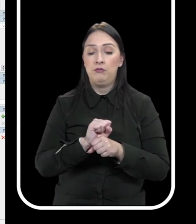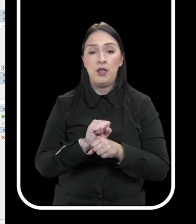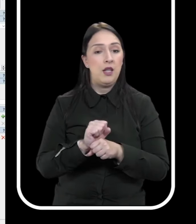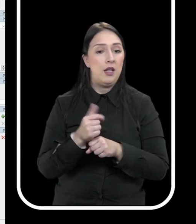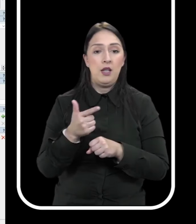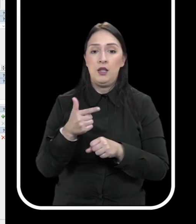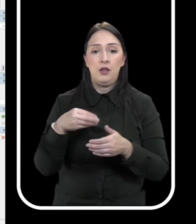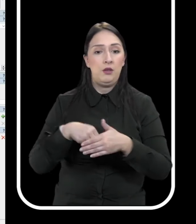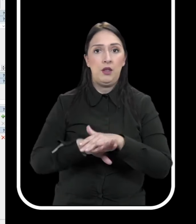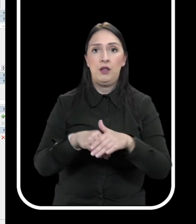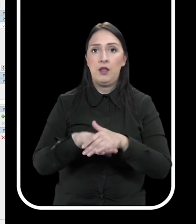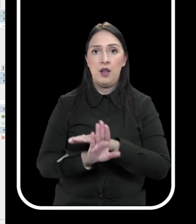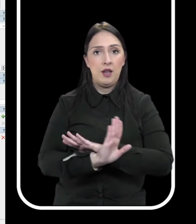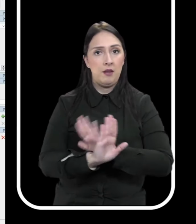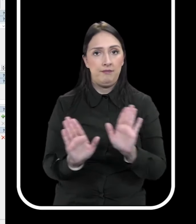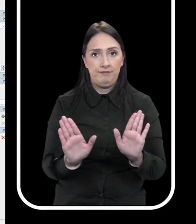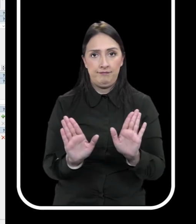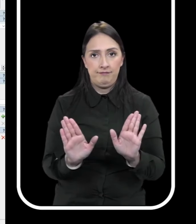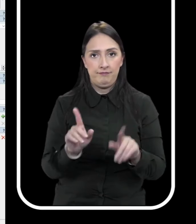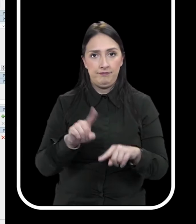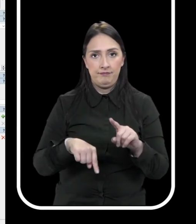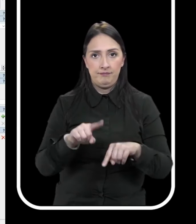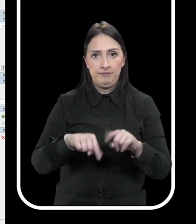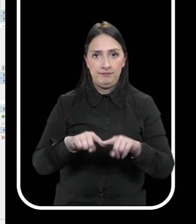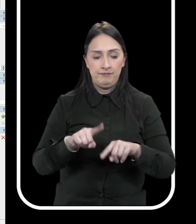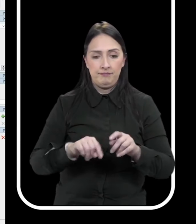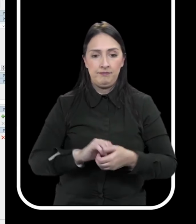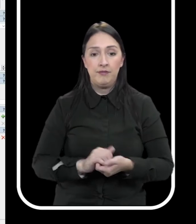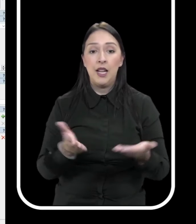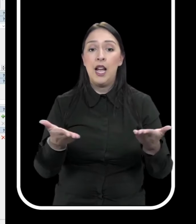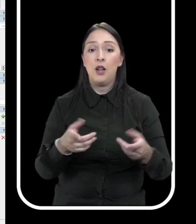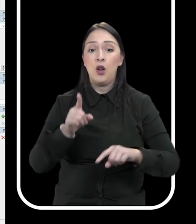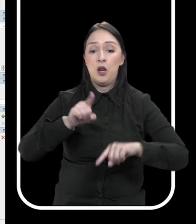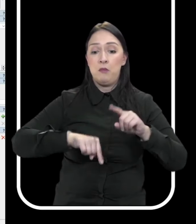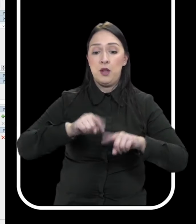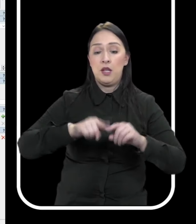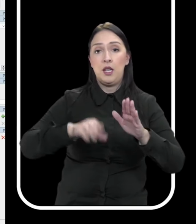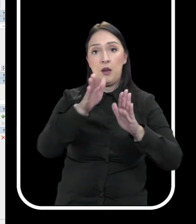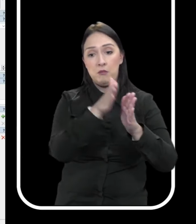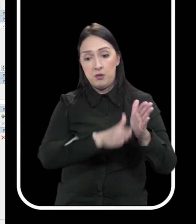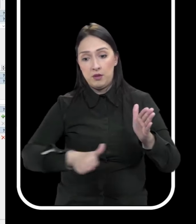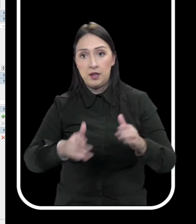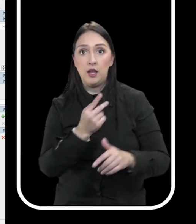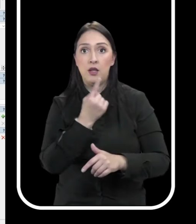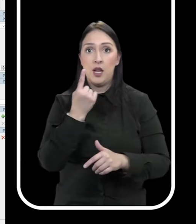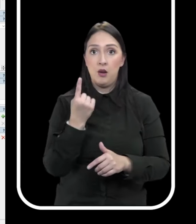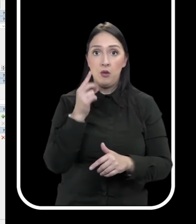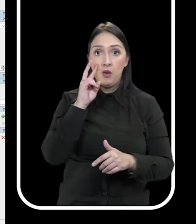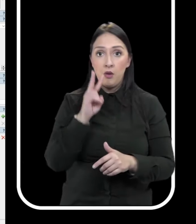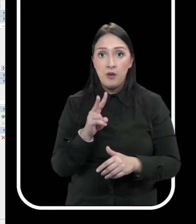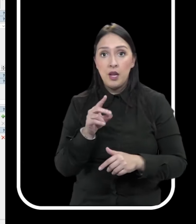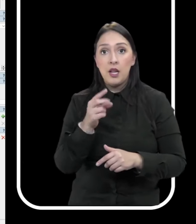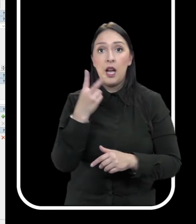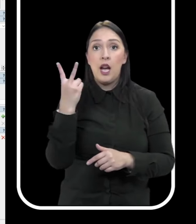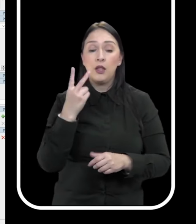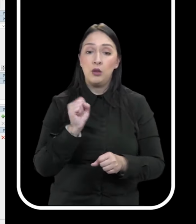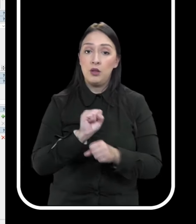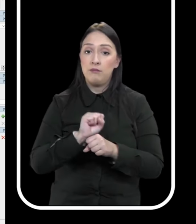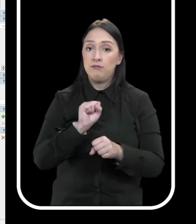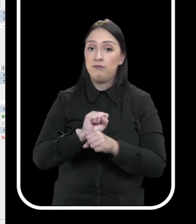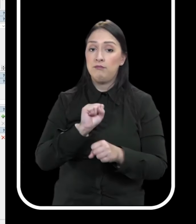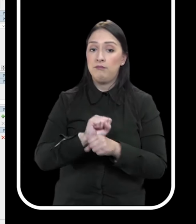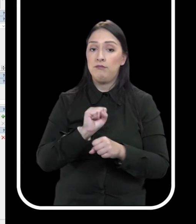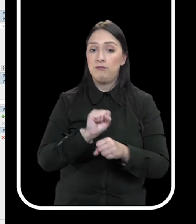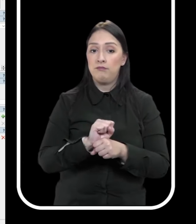Parou. Já não está mais entrando material. Agora o material ele é processado na linha 1. Veja que a linha 2 lá